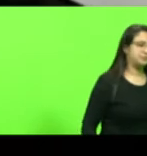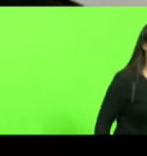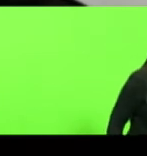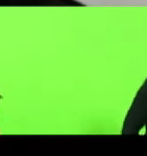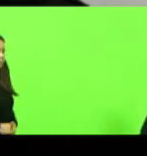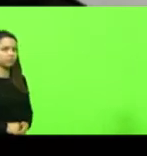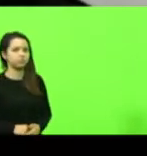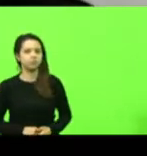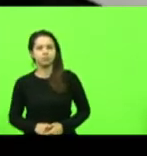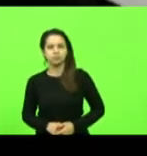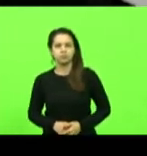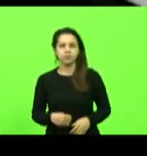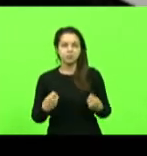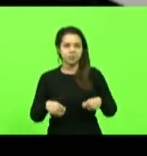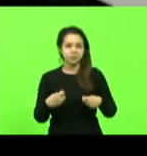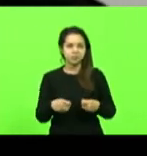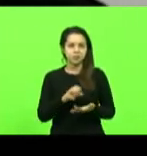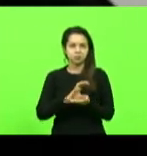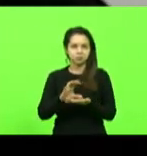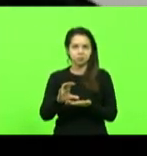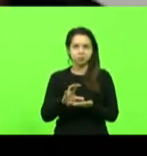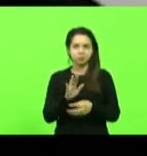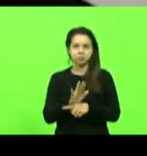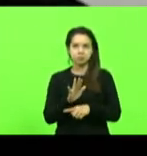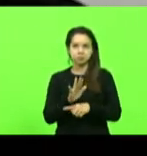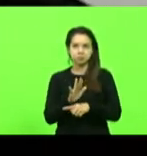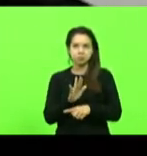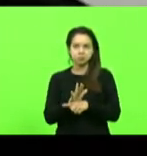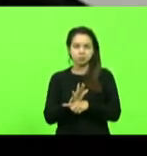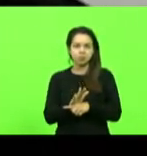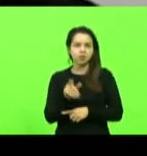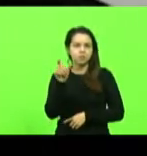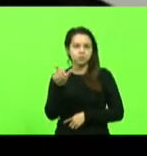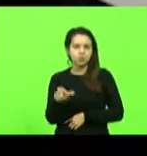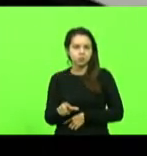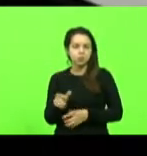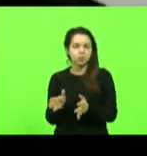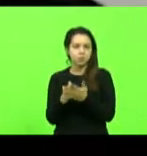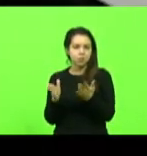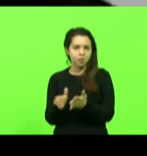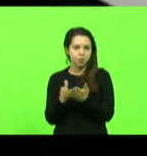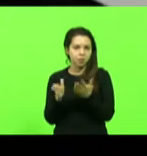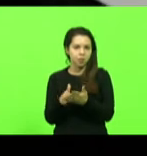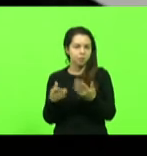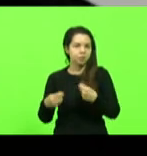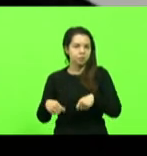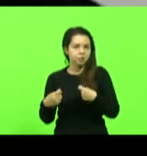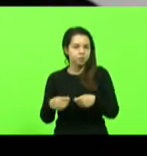um auxílio para as pessoas mais carentes, ou preciso